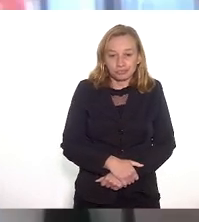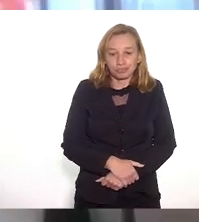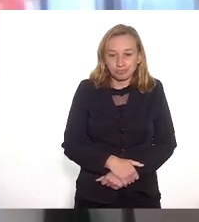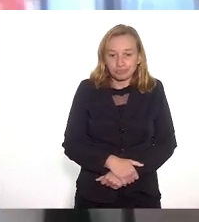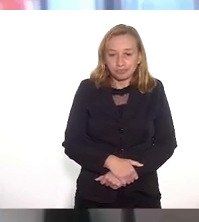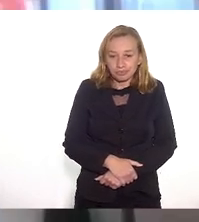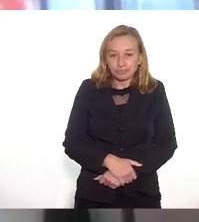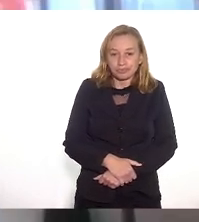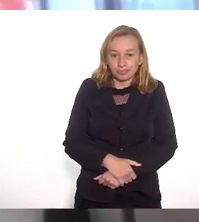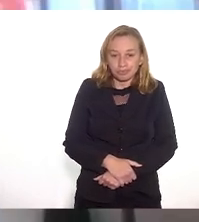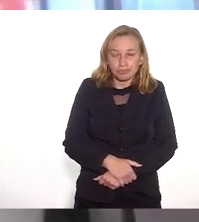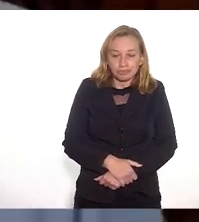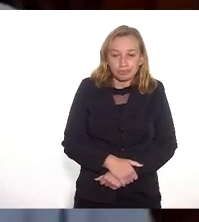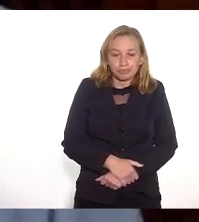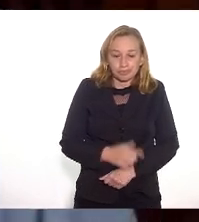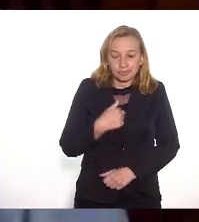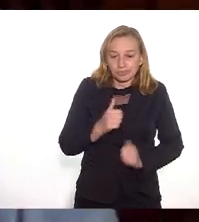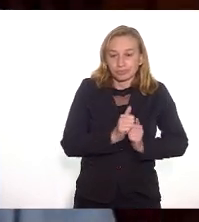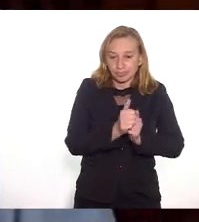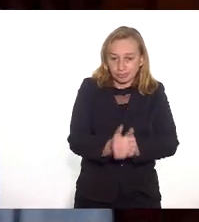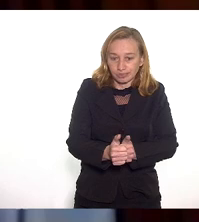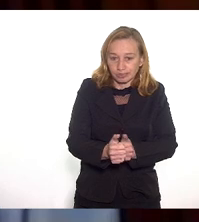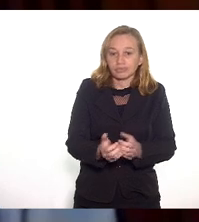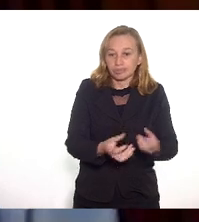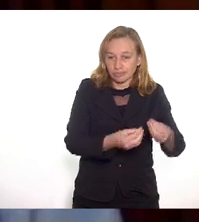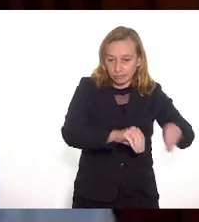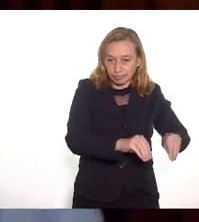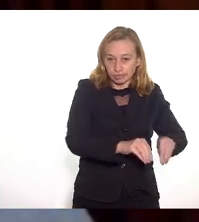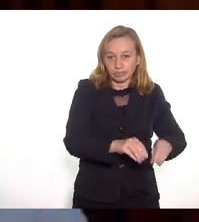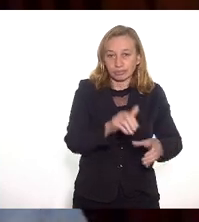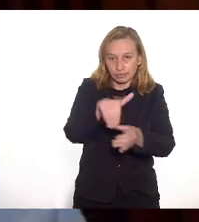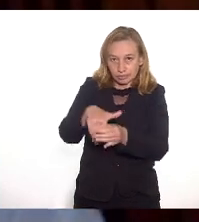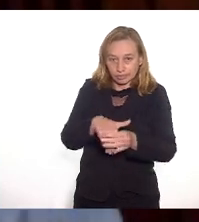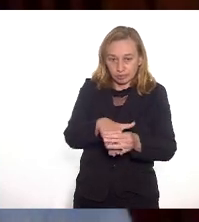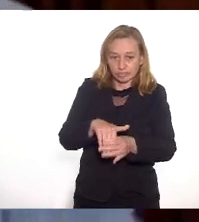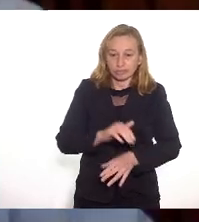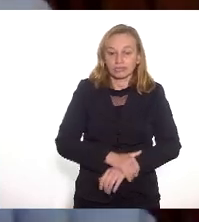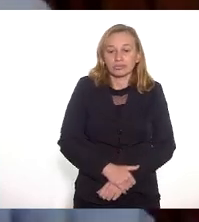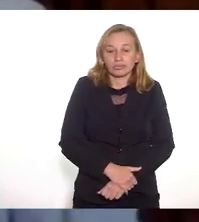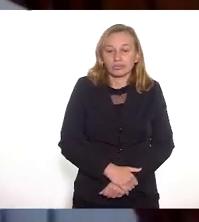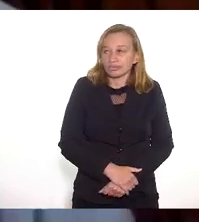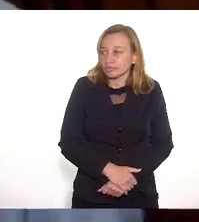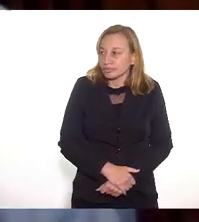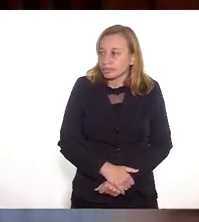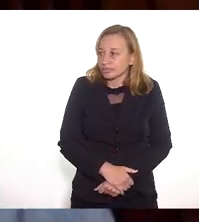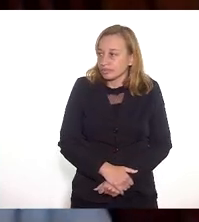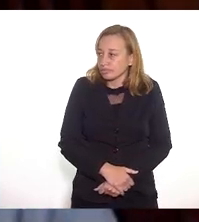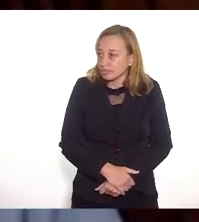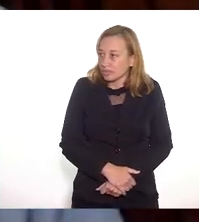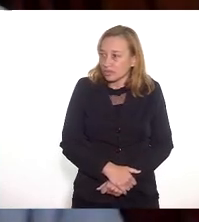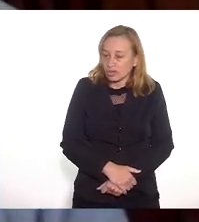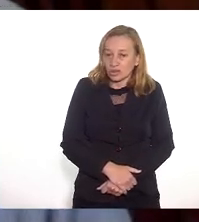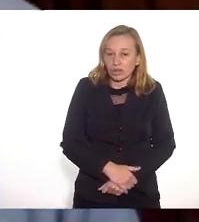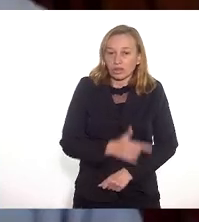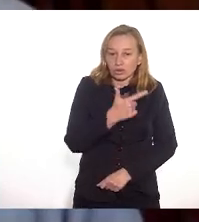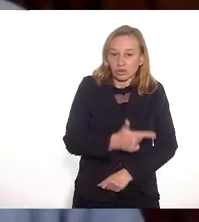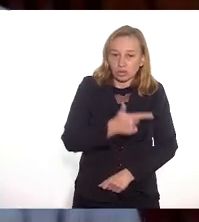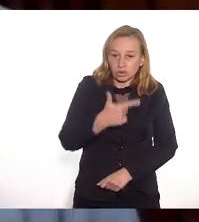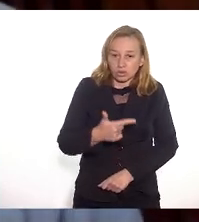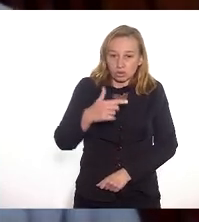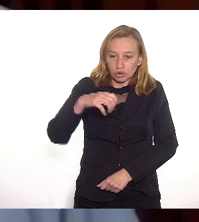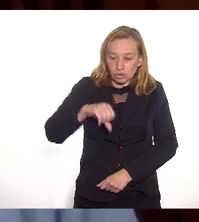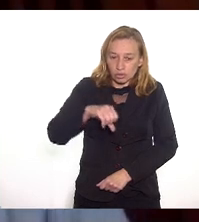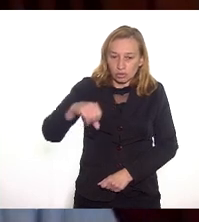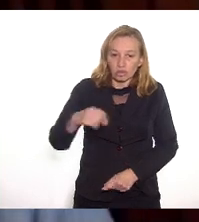prejudicabilidade. Eu vou seguir o voto da prejudicabilidade, já que por conta do PL 2299. Então,